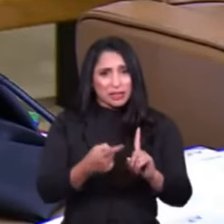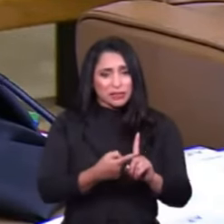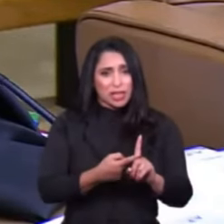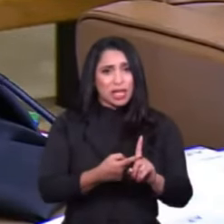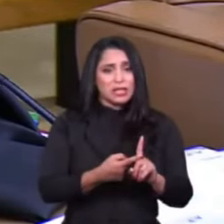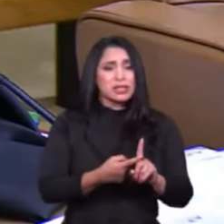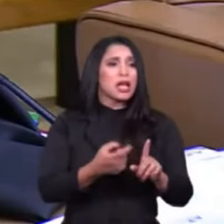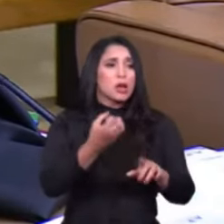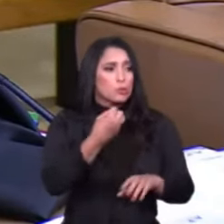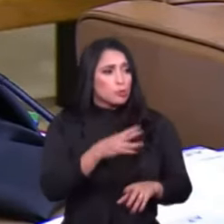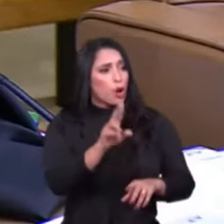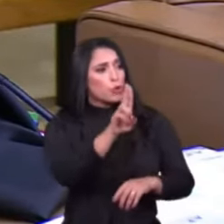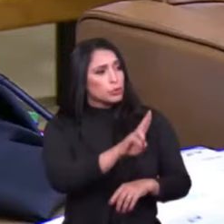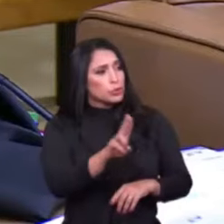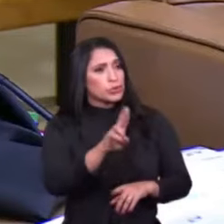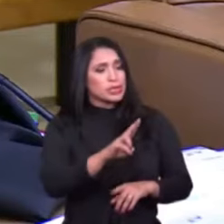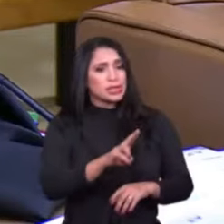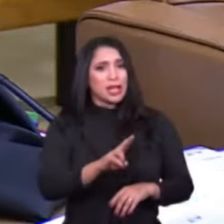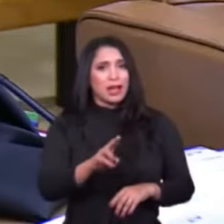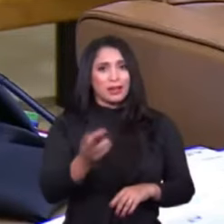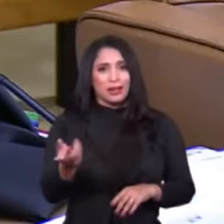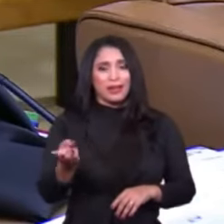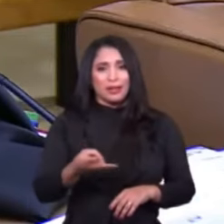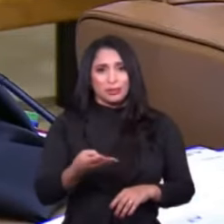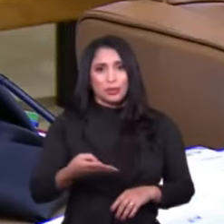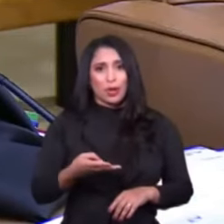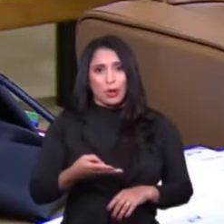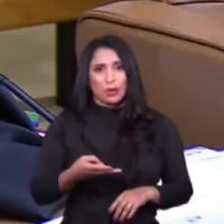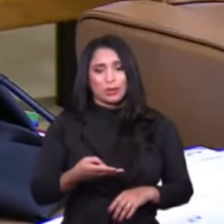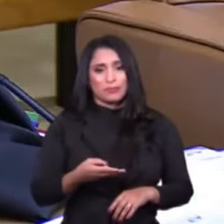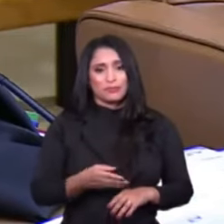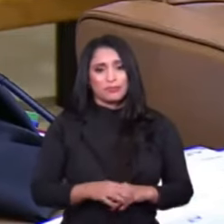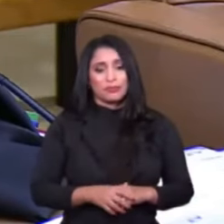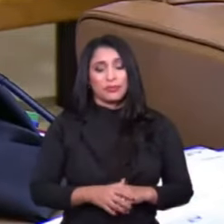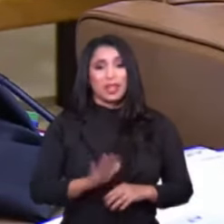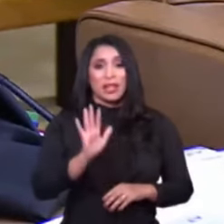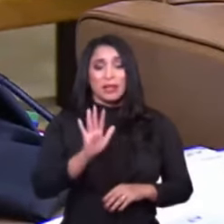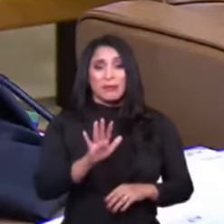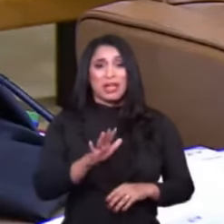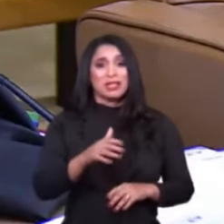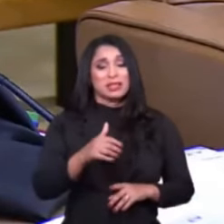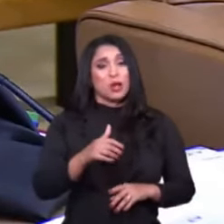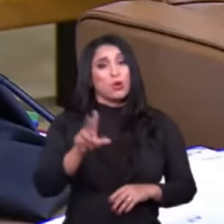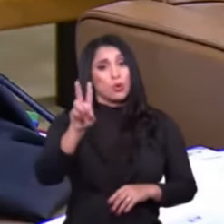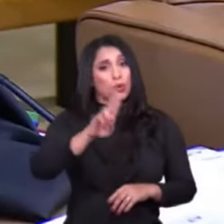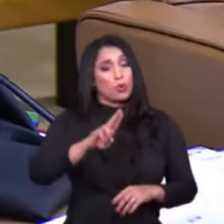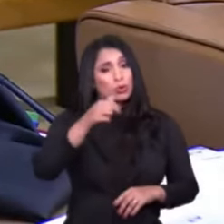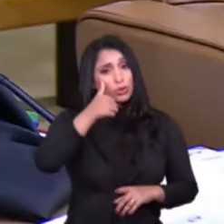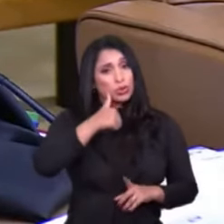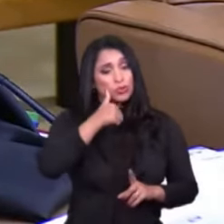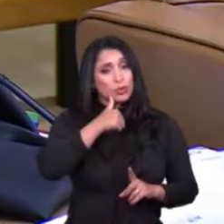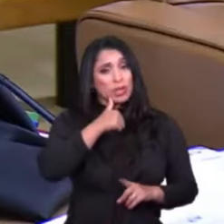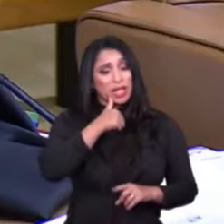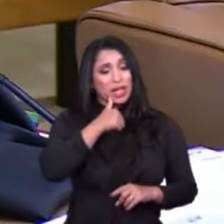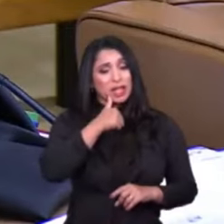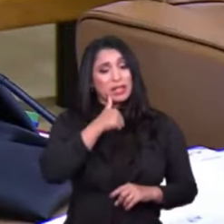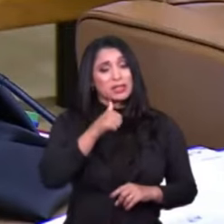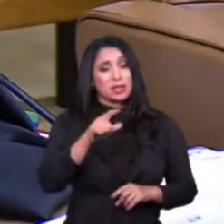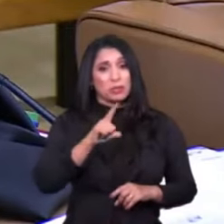Nos Estados Unidos, o uso de cannabis entre mulheres em idade reprodutiva e entre mulheres grávidas